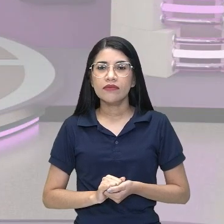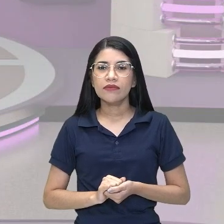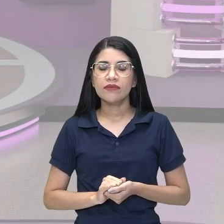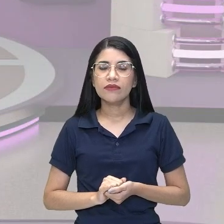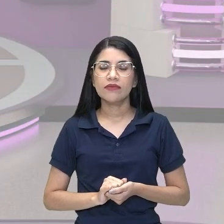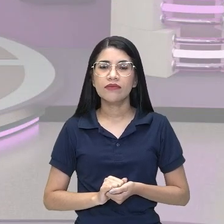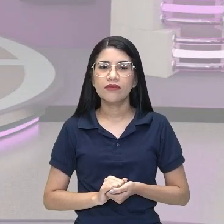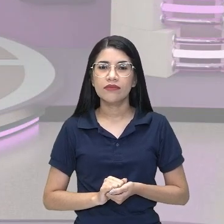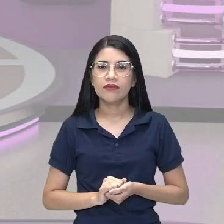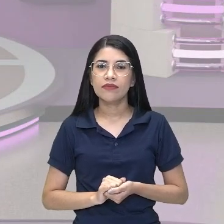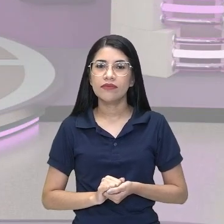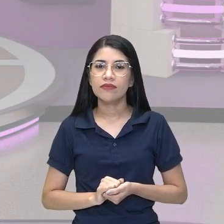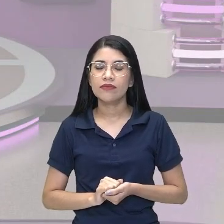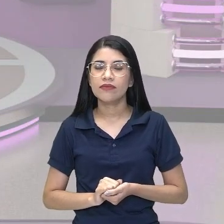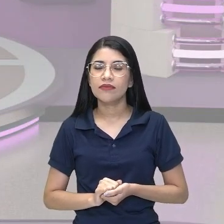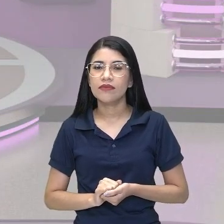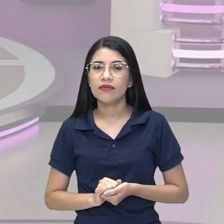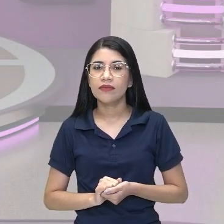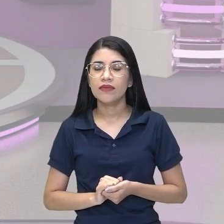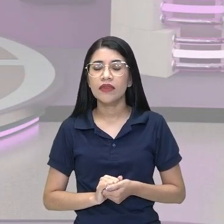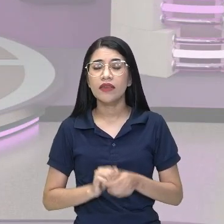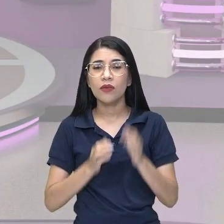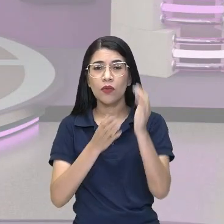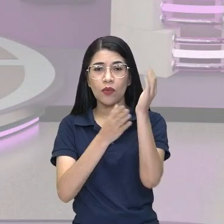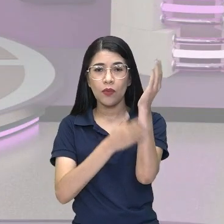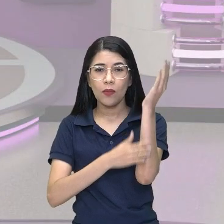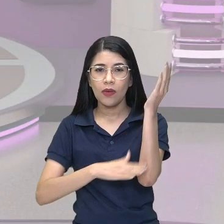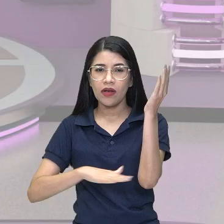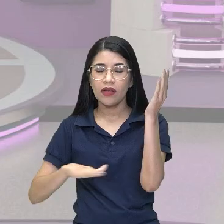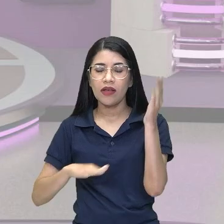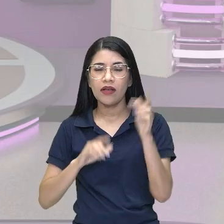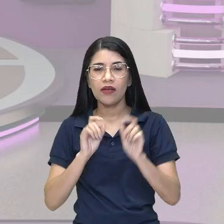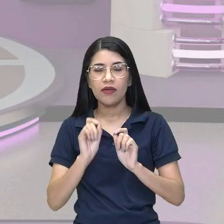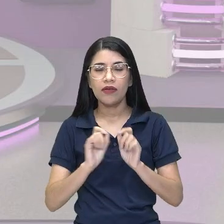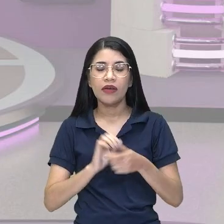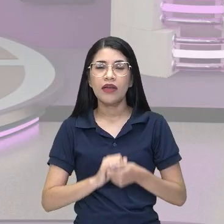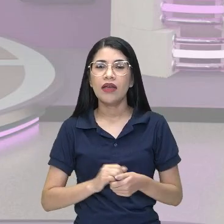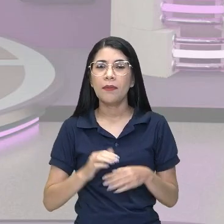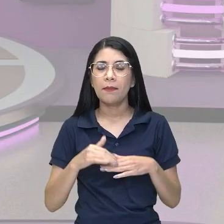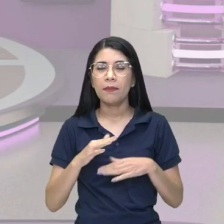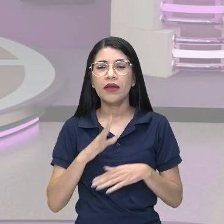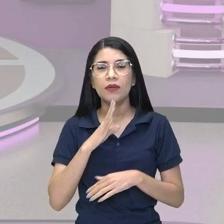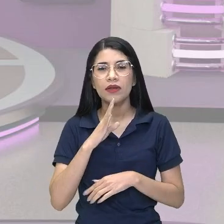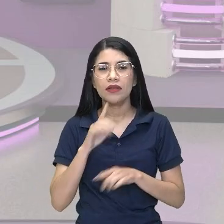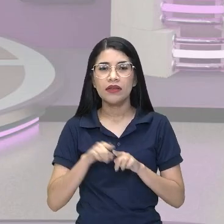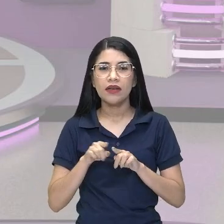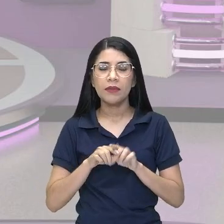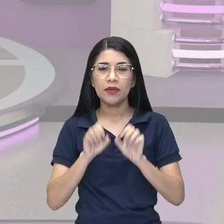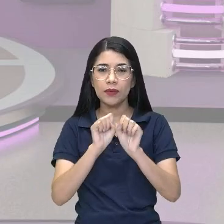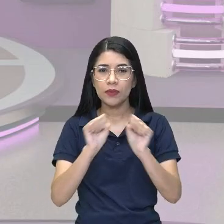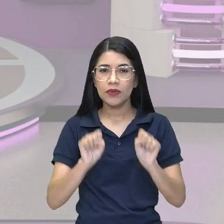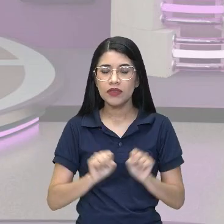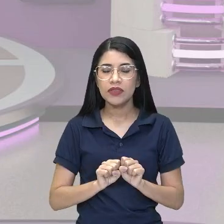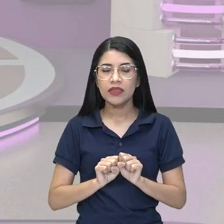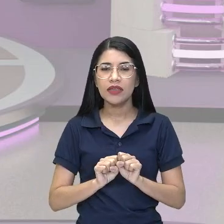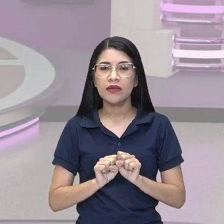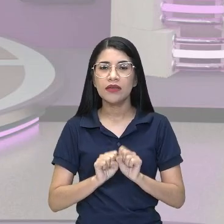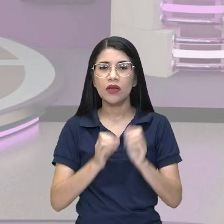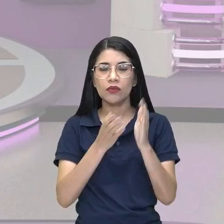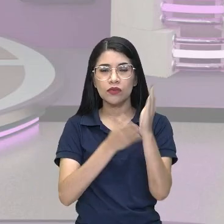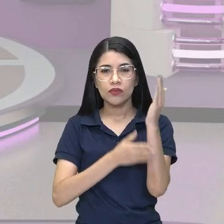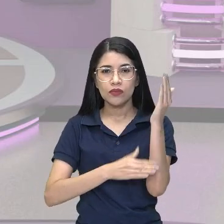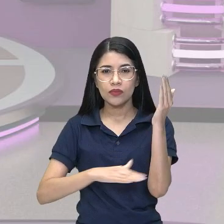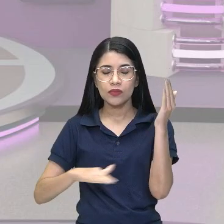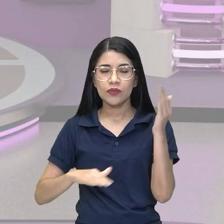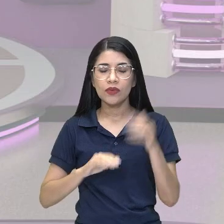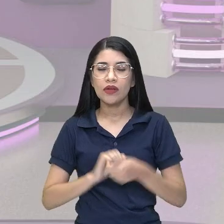Pois bem, o nosso plano cartesiano ortogonal, mais conhecido como sistema de coordenadas cartesianos, que